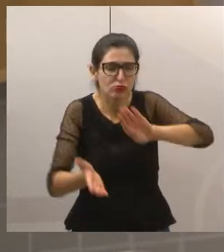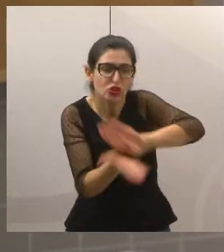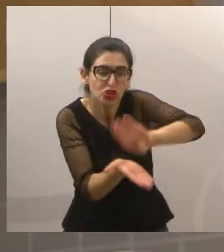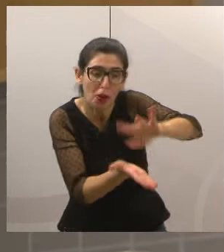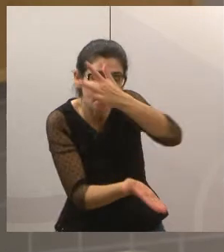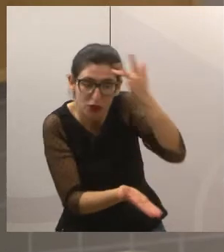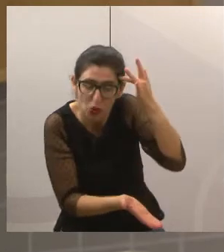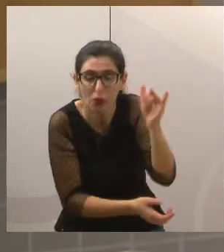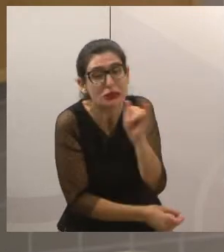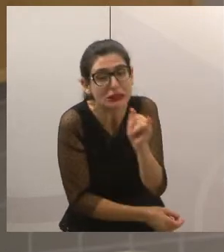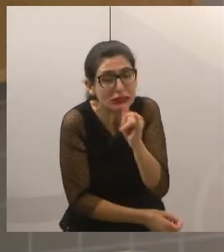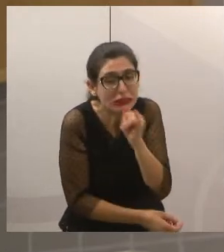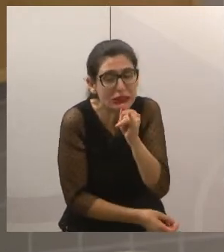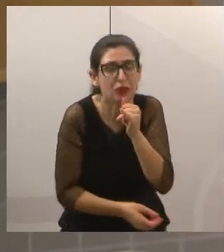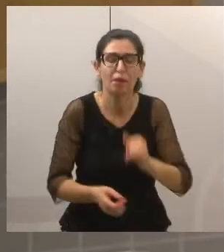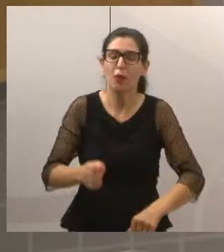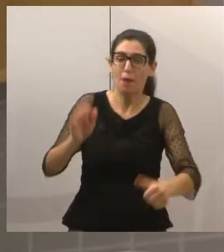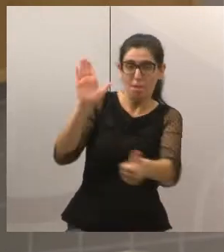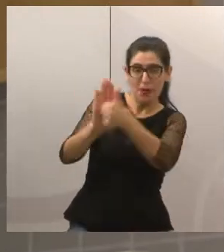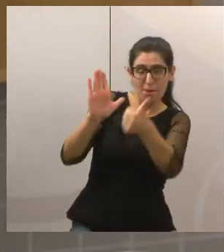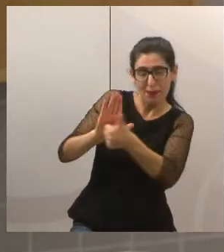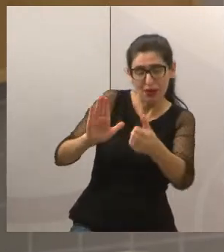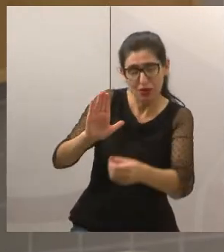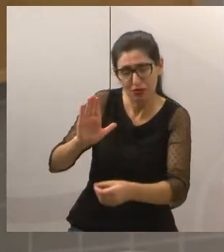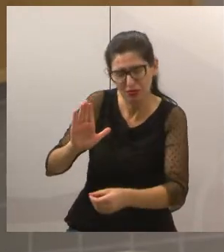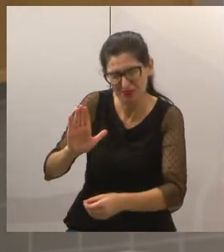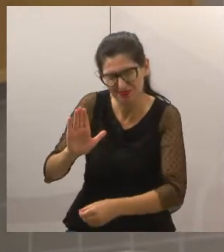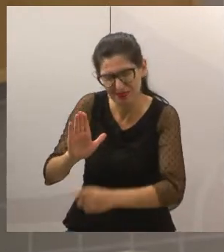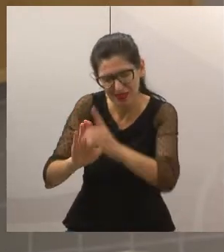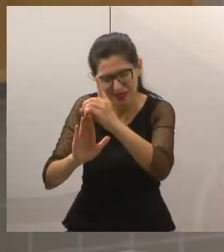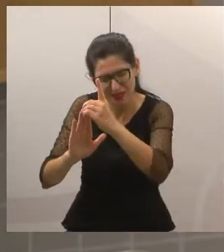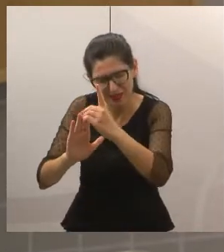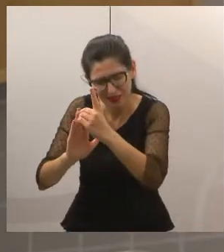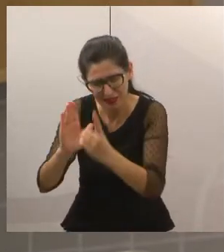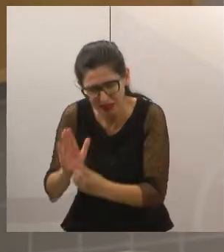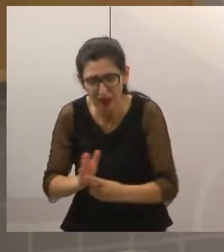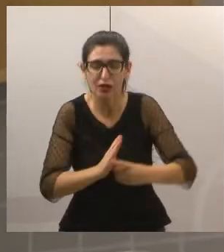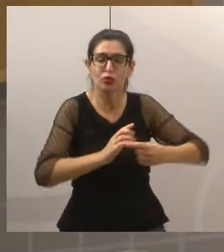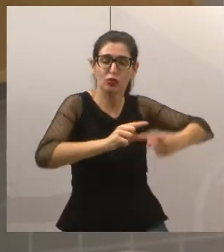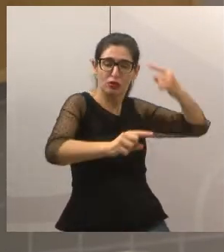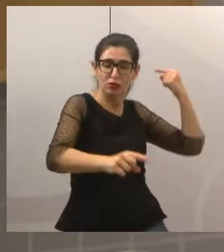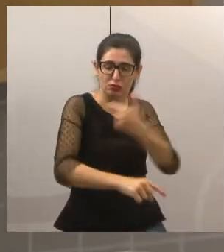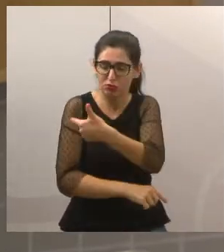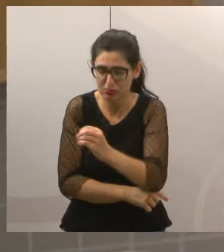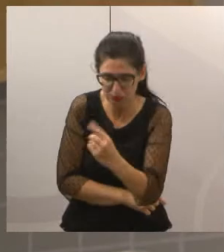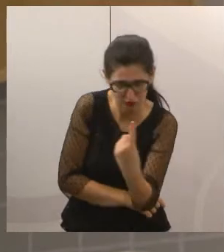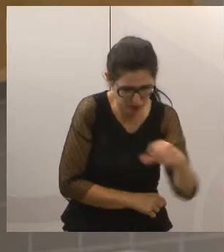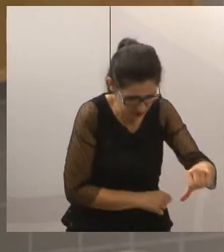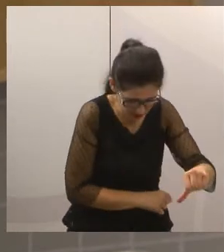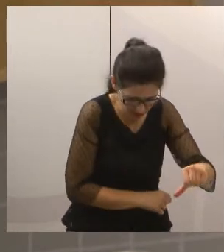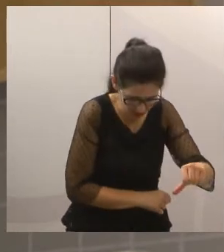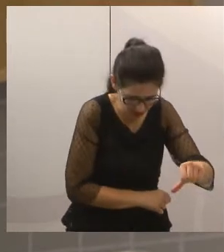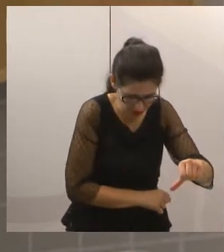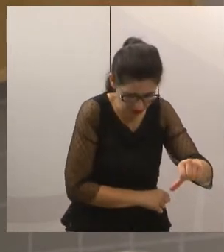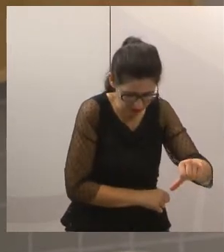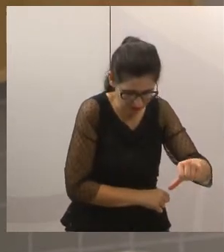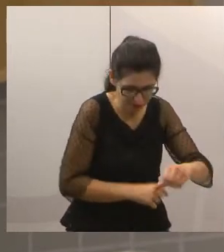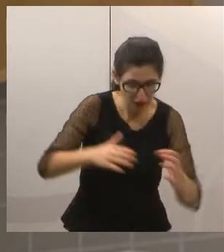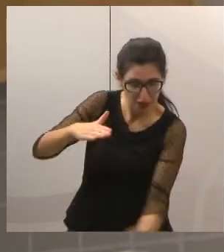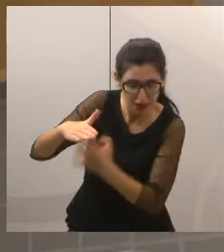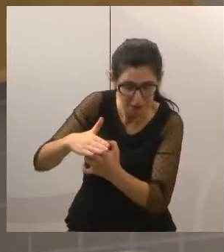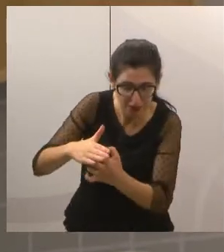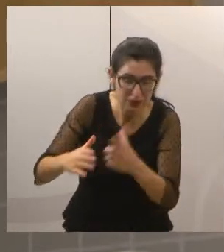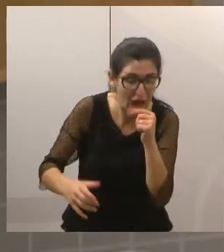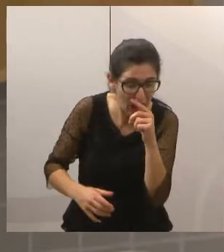2017. Então, os primeiros decretos de desapropriação foram feitos em 2017. A licença na CETESB tem sido